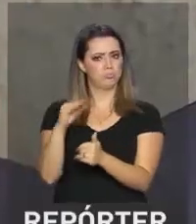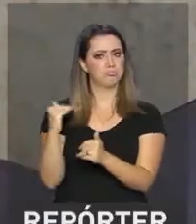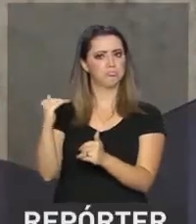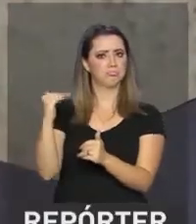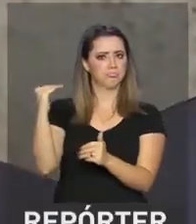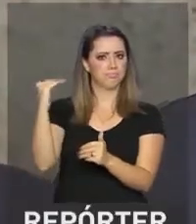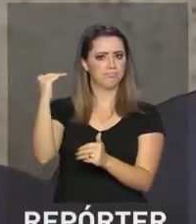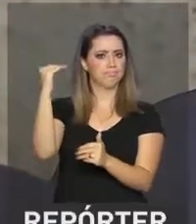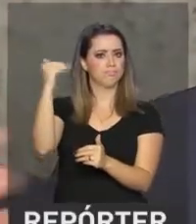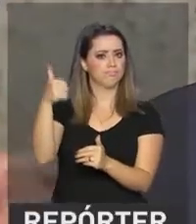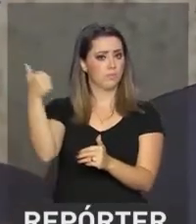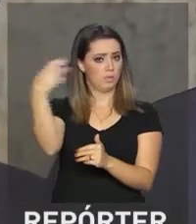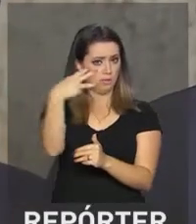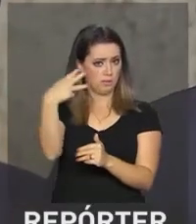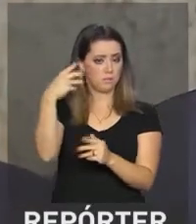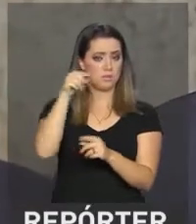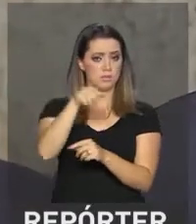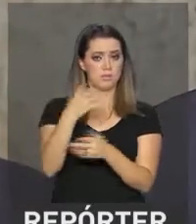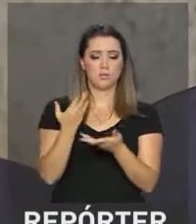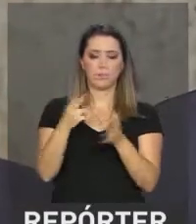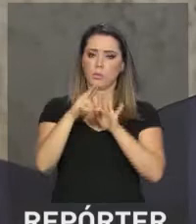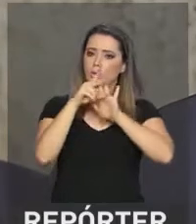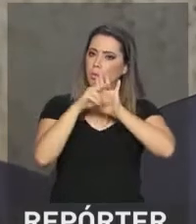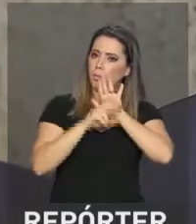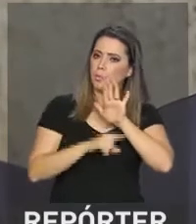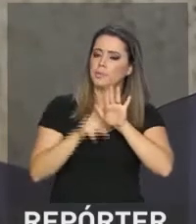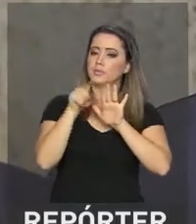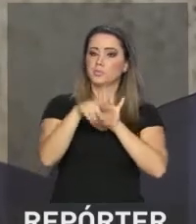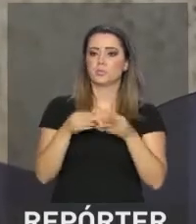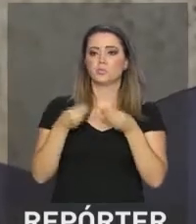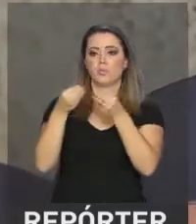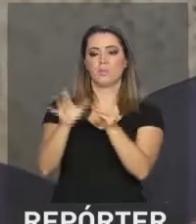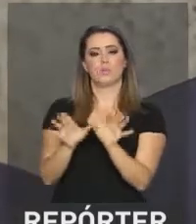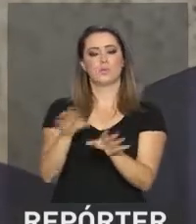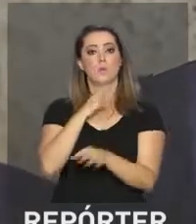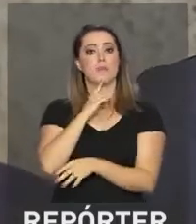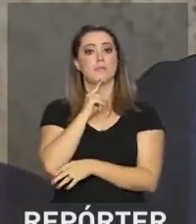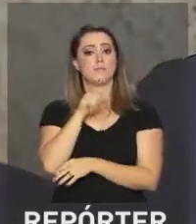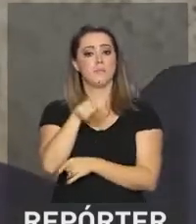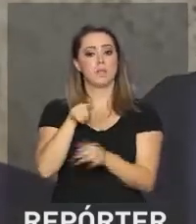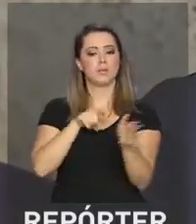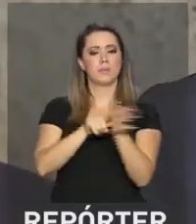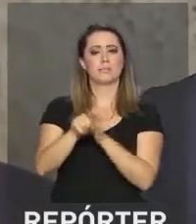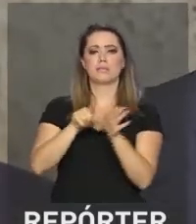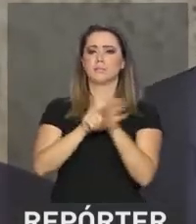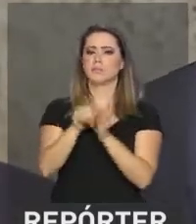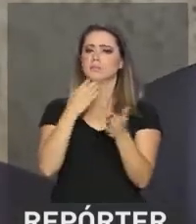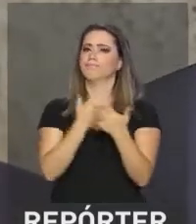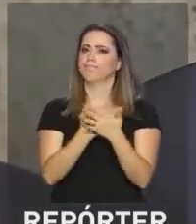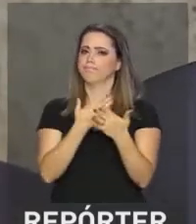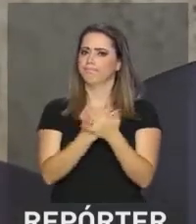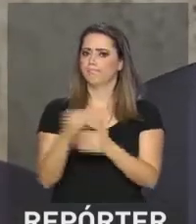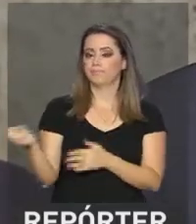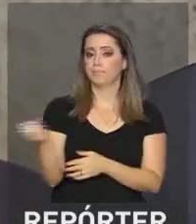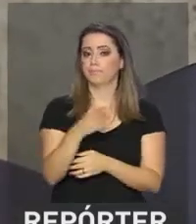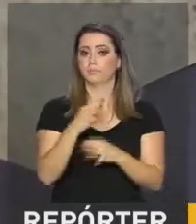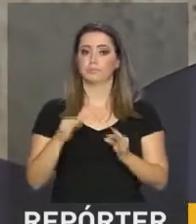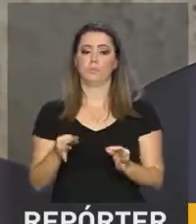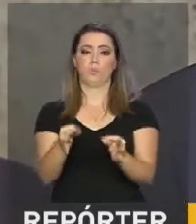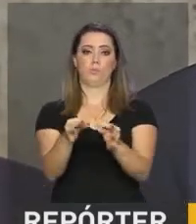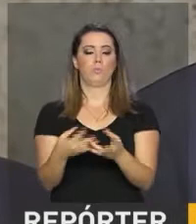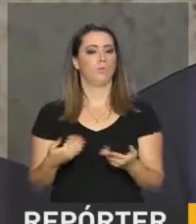presidente da embrapa a regulamentação vai fazer com que esse conhecimento se transforma em inovação essa